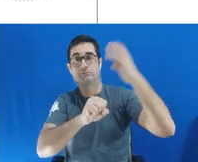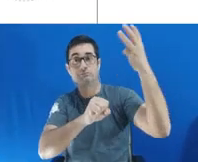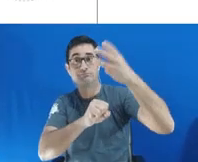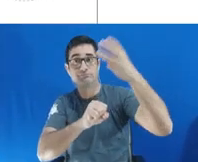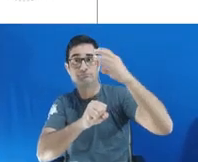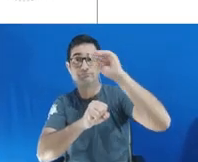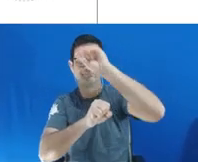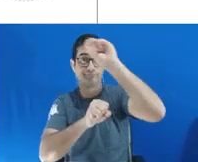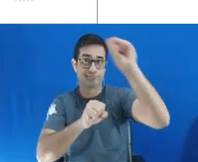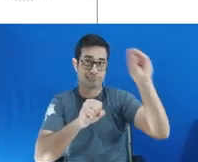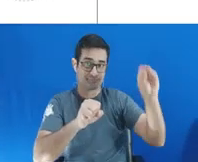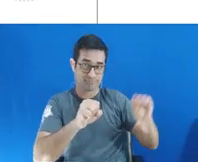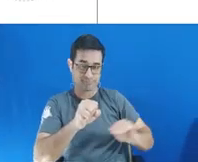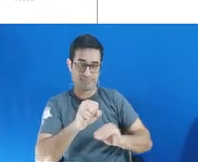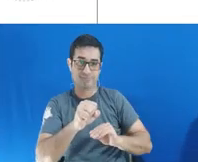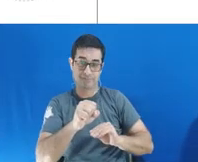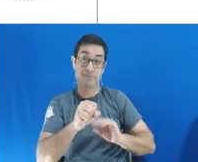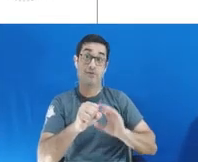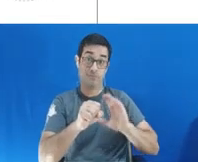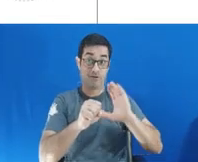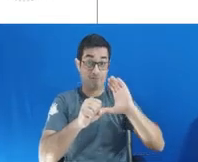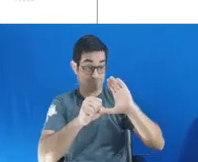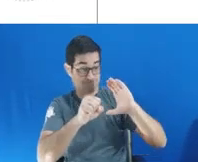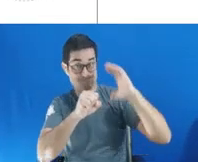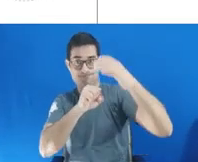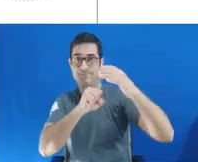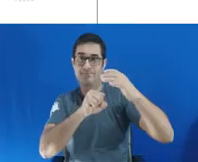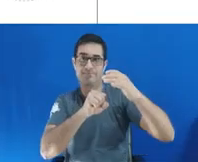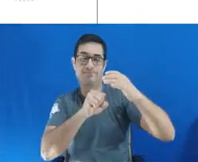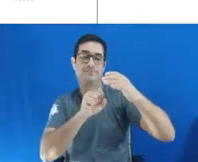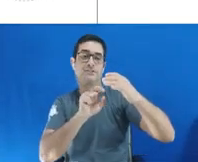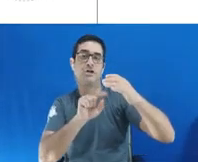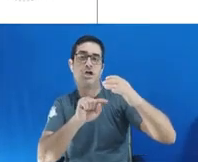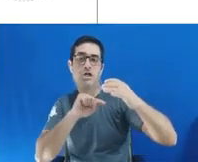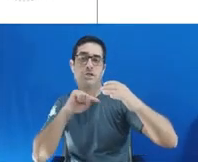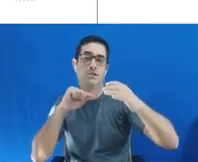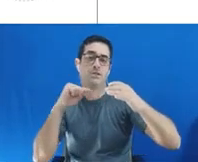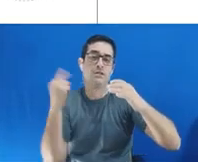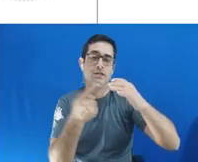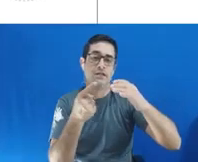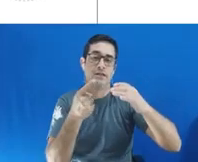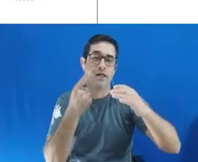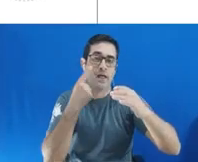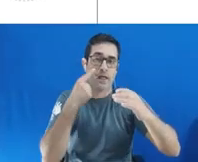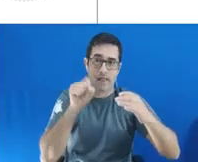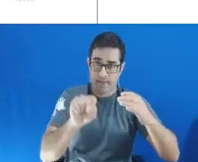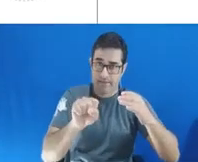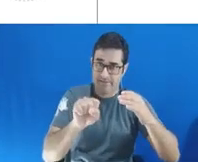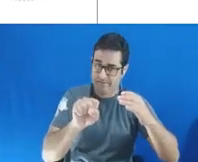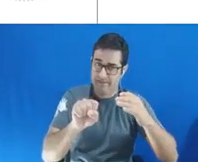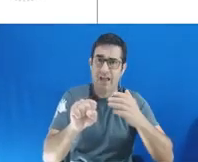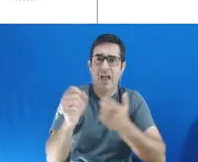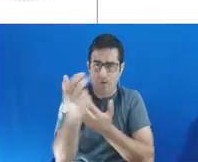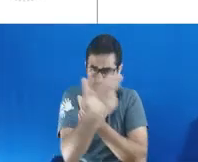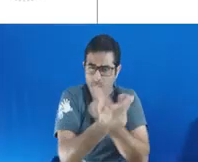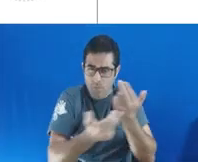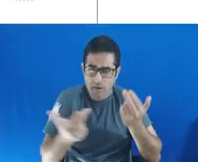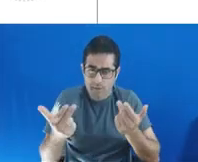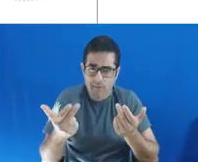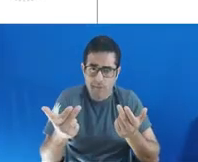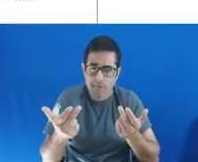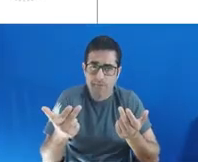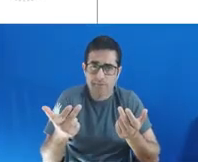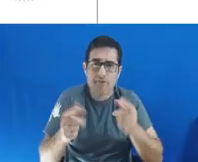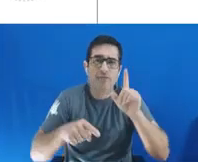nível. A blindagem é a mesma, mas da mesma forma que eu estou... Se esse aqui é o mesmo para todos, o que